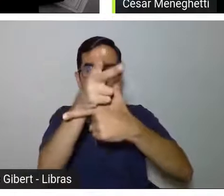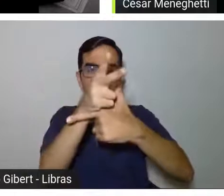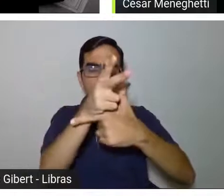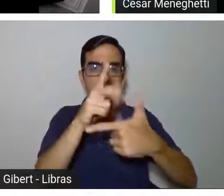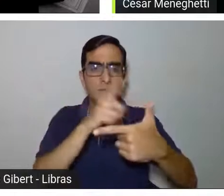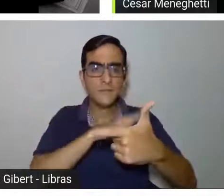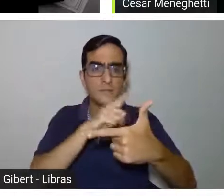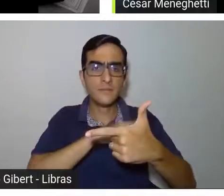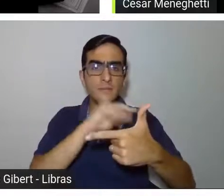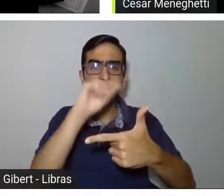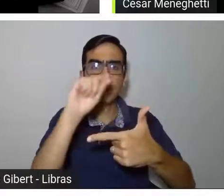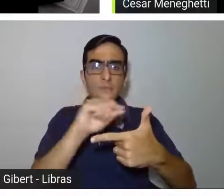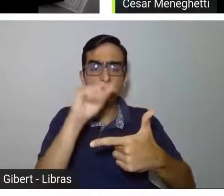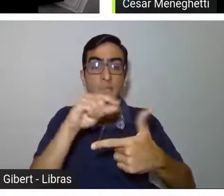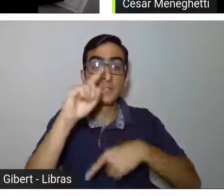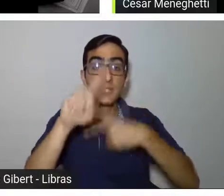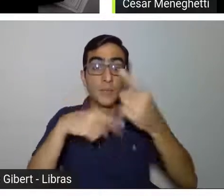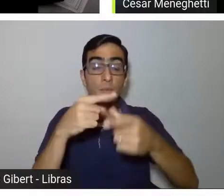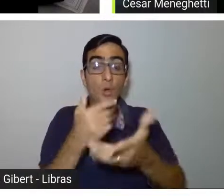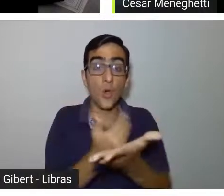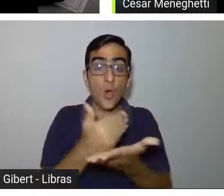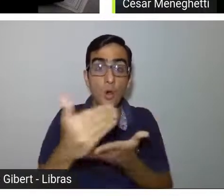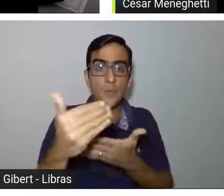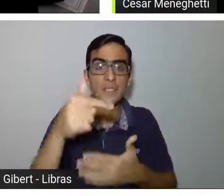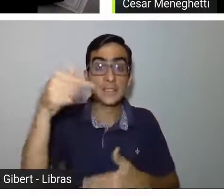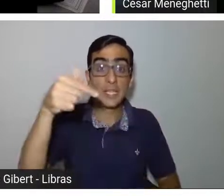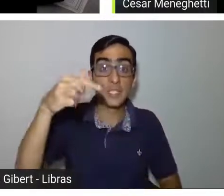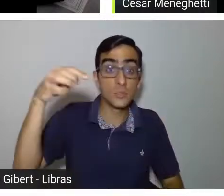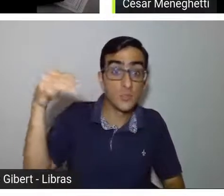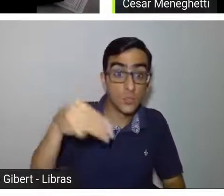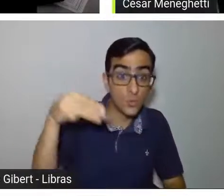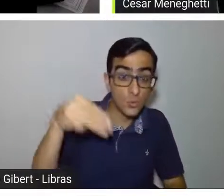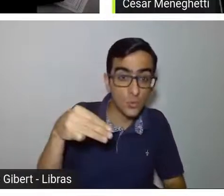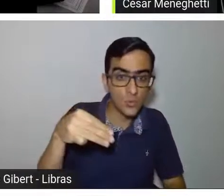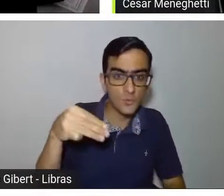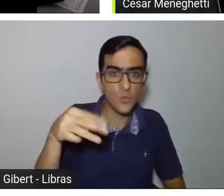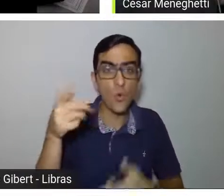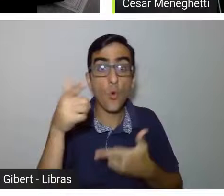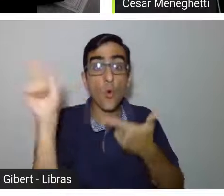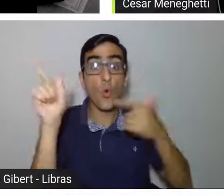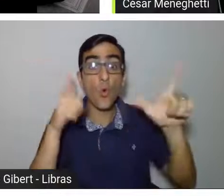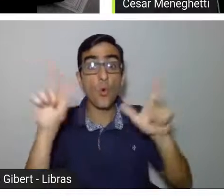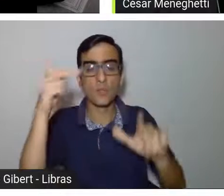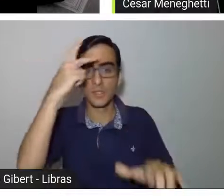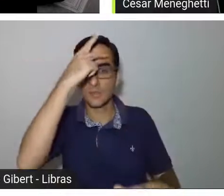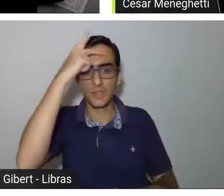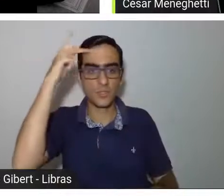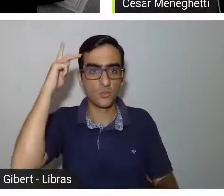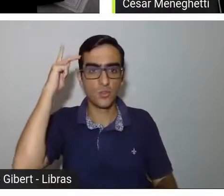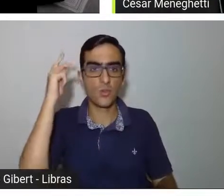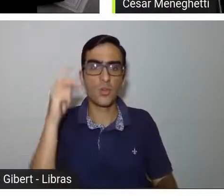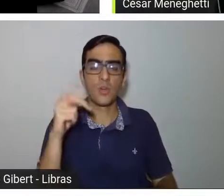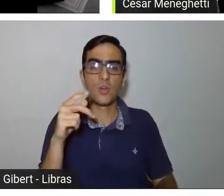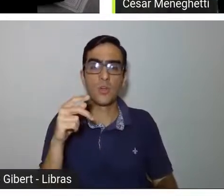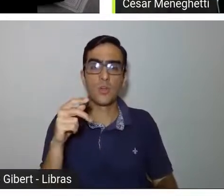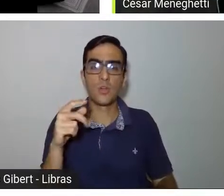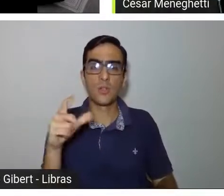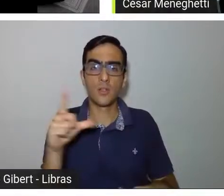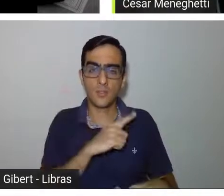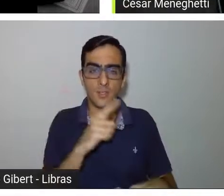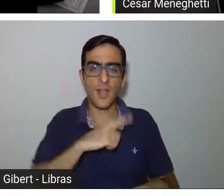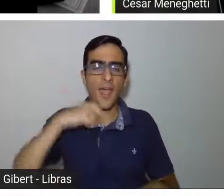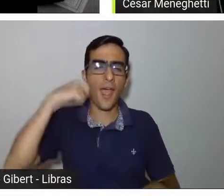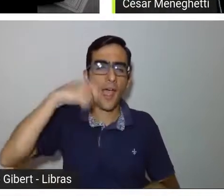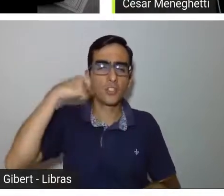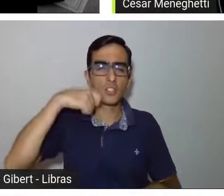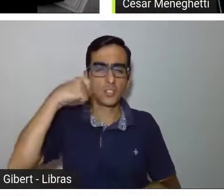elaboradas, e depois começa 7 minutos de outras pessoas com handicaps, que são os artistas que